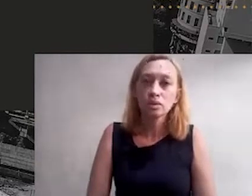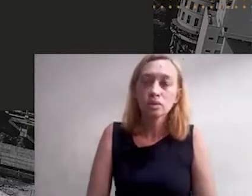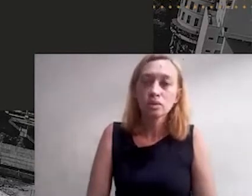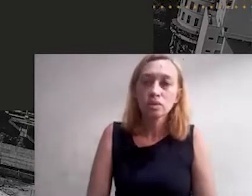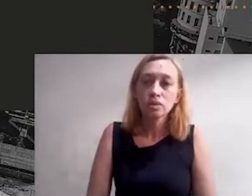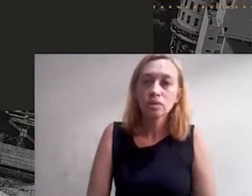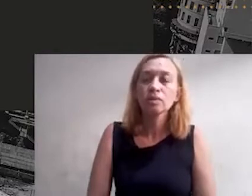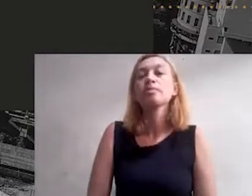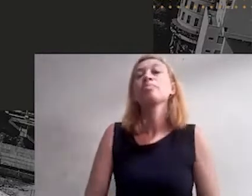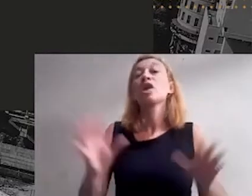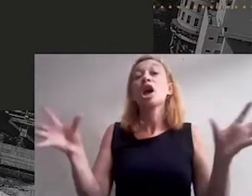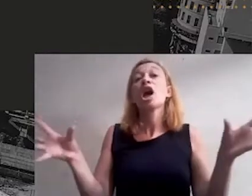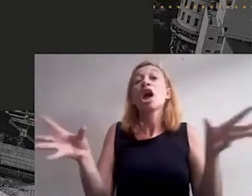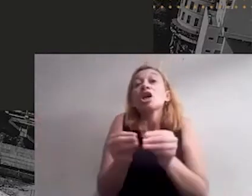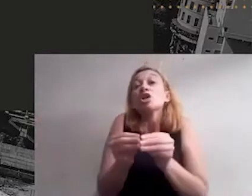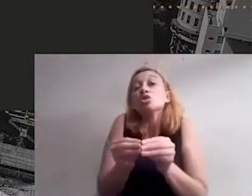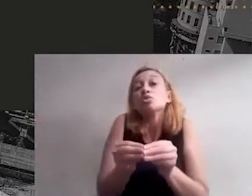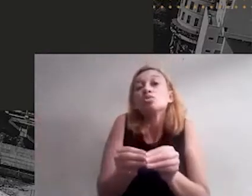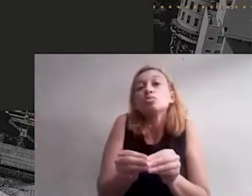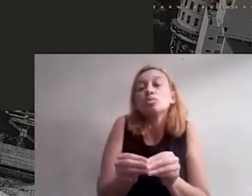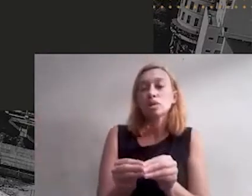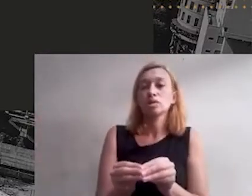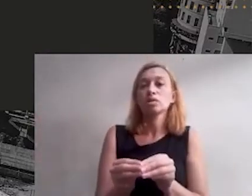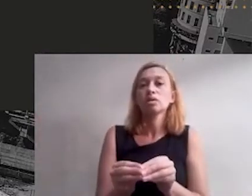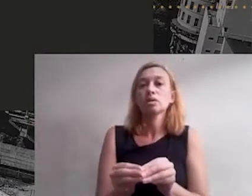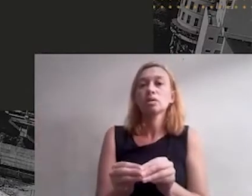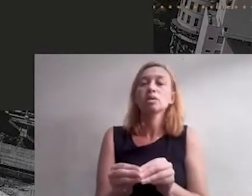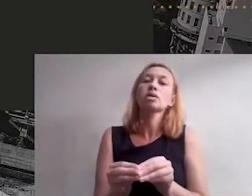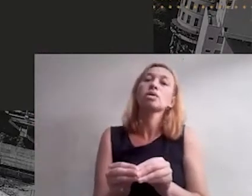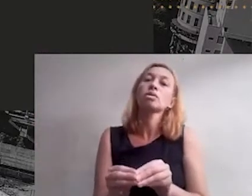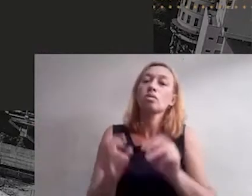resumida. E isso abastece